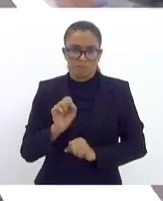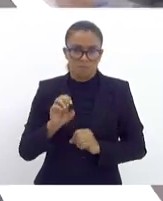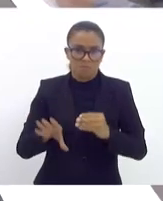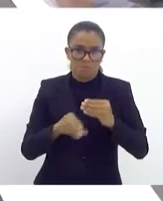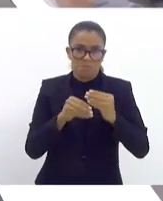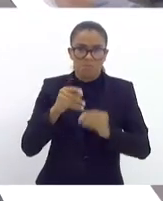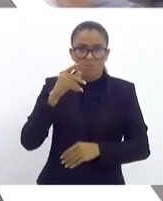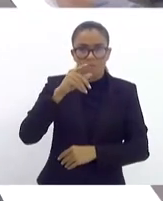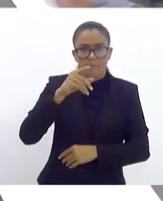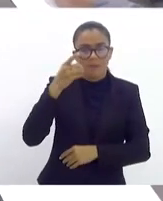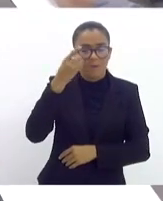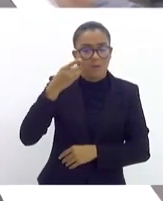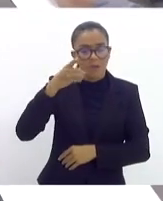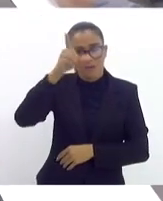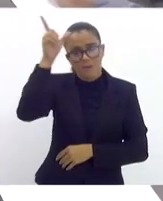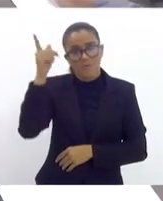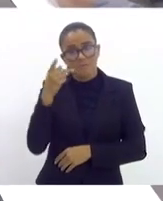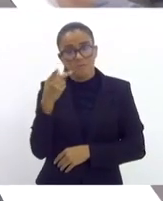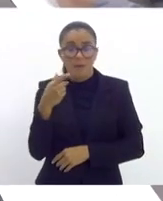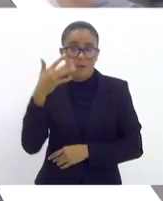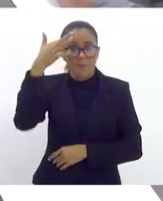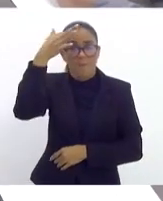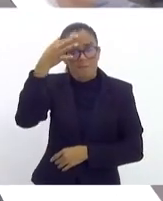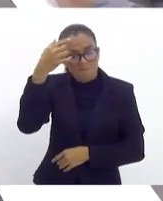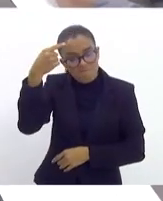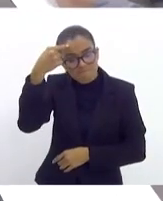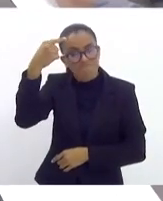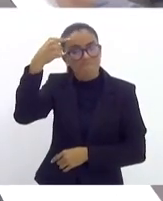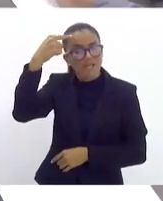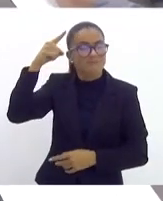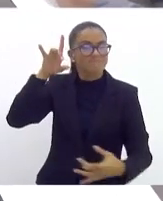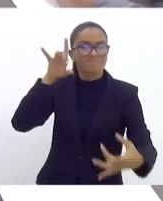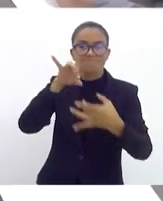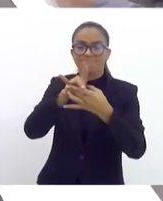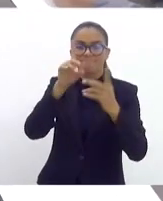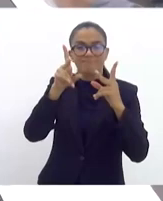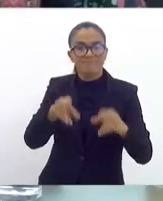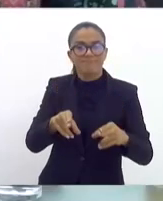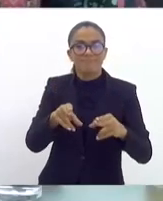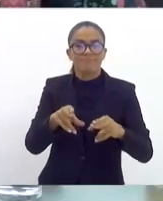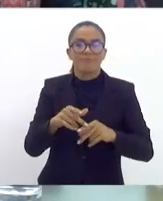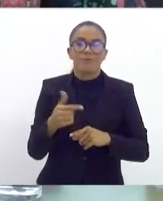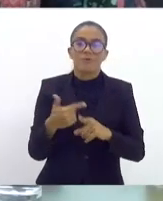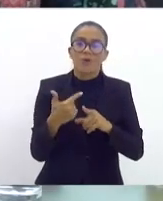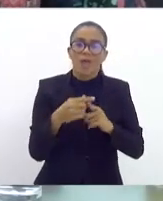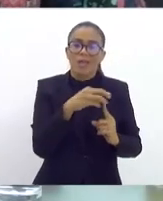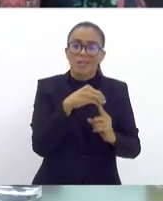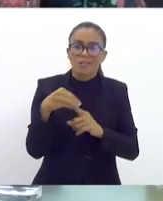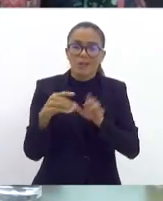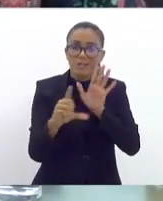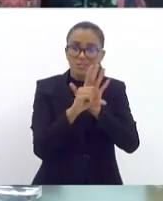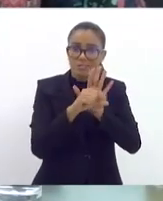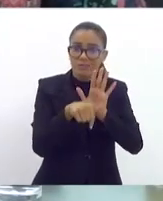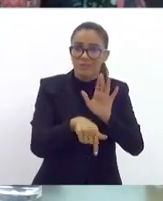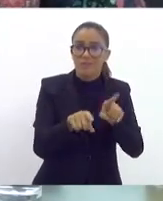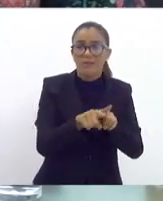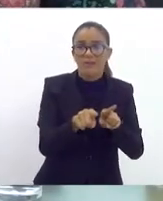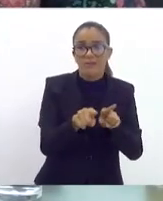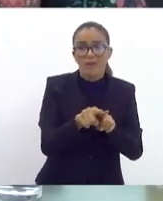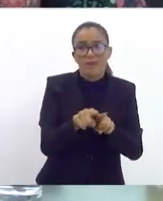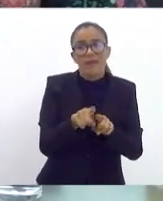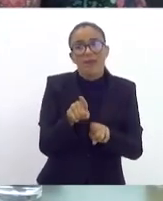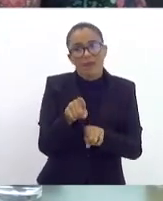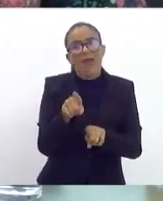é exatamente assim que eu penso Porque no final da história mesmo a indicação Legislativa ela também gera muito menos